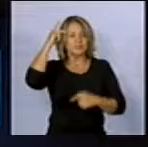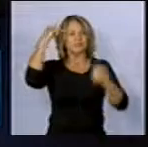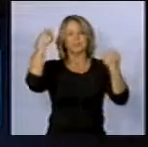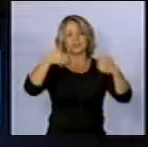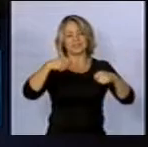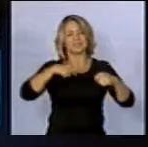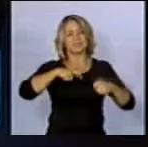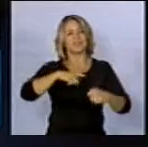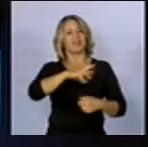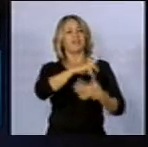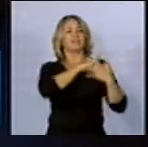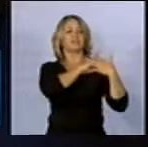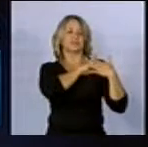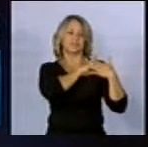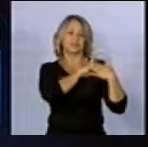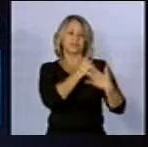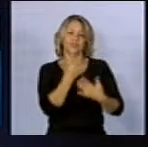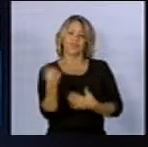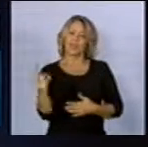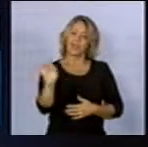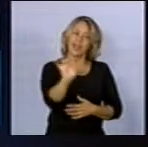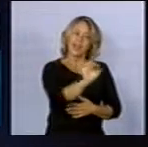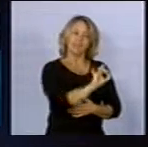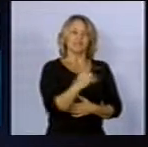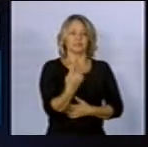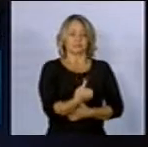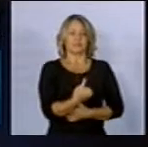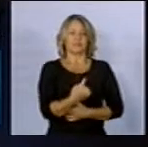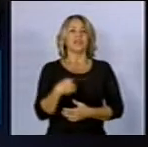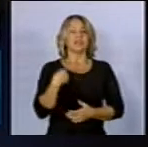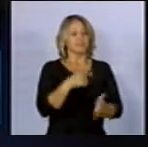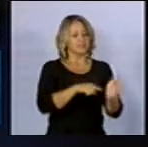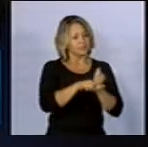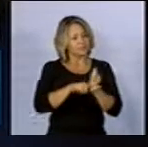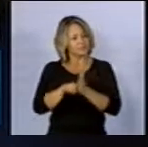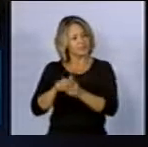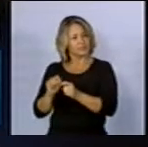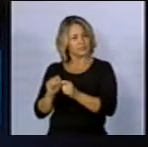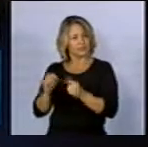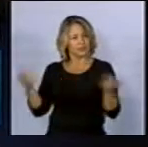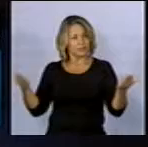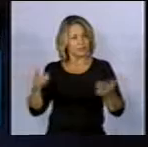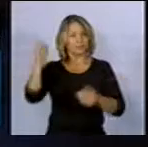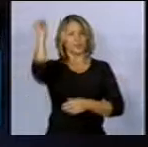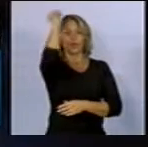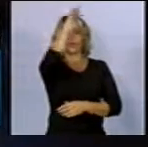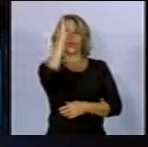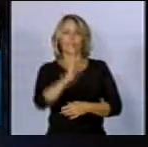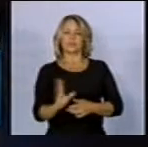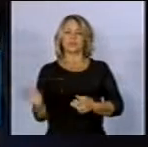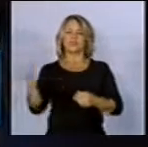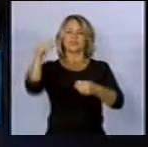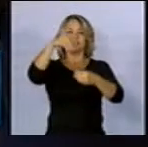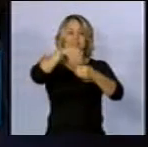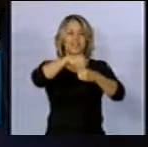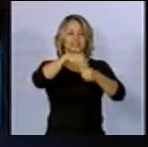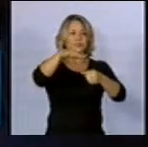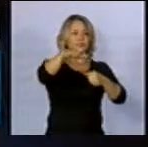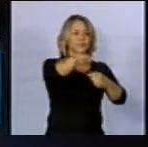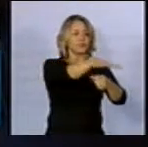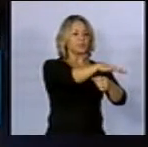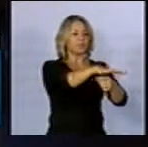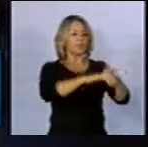nossa responsabilidade e nas pesquisas que nós fizemos o Brasil está dentro dos parâmetros